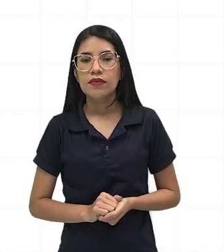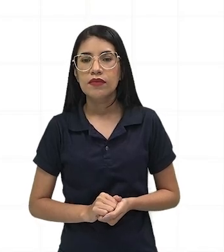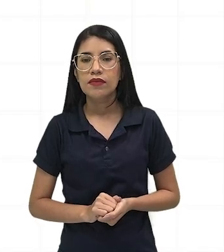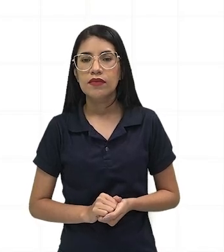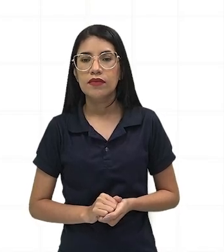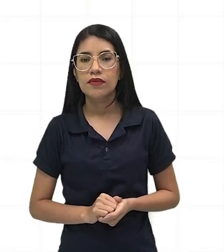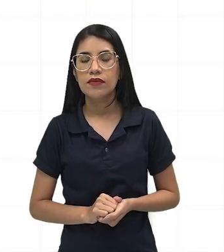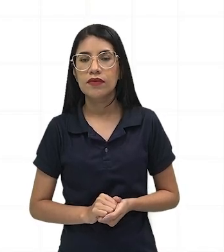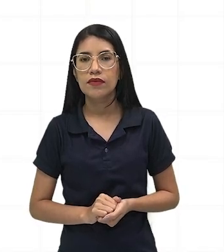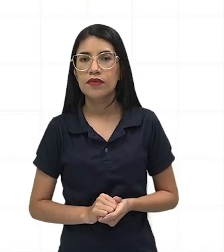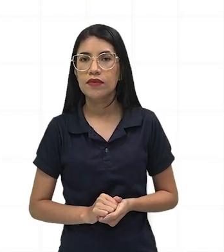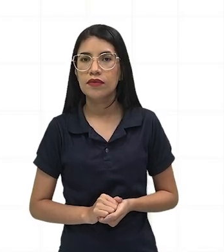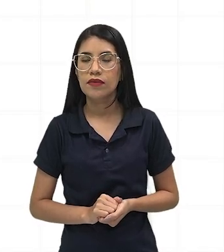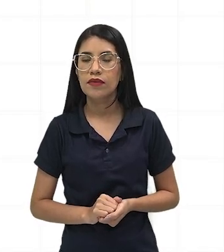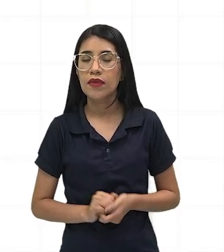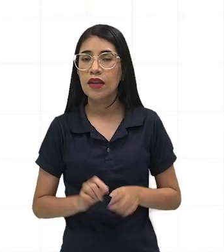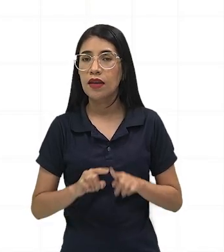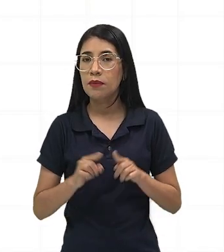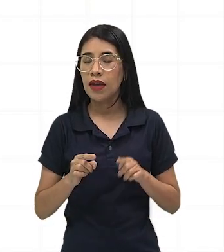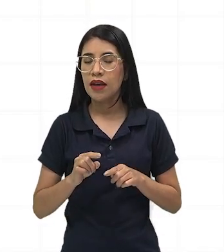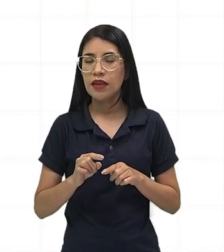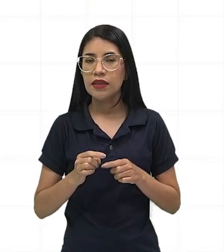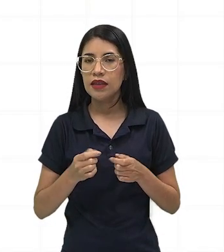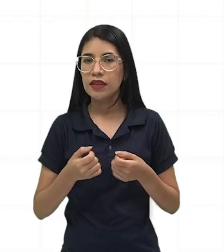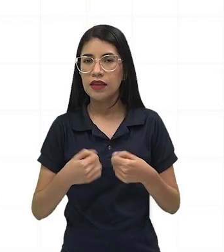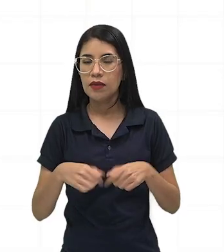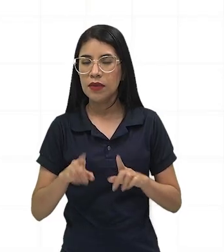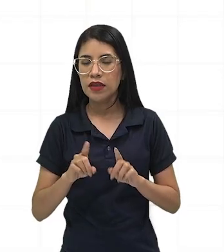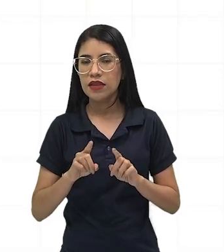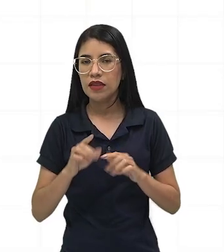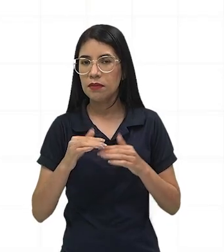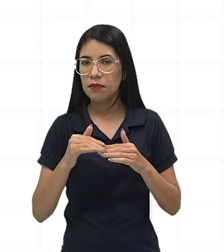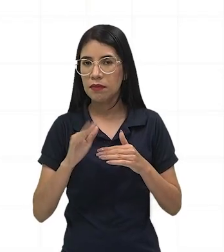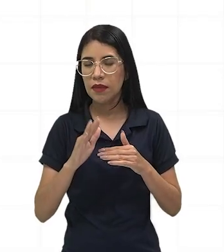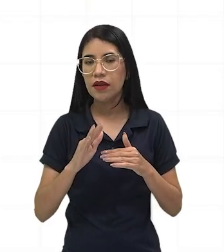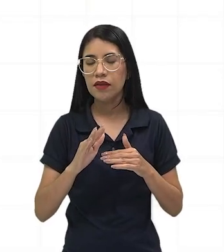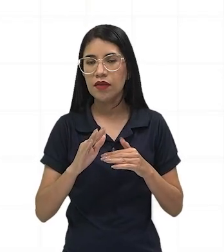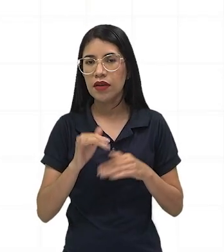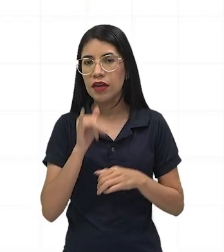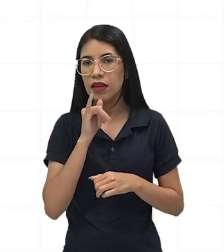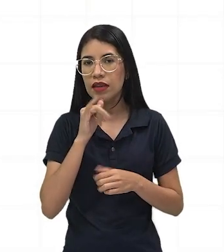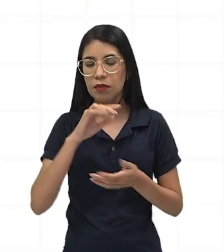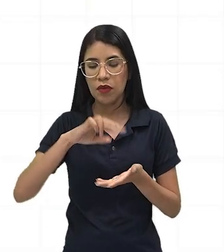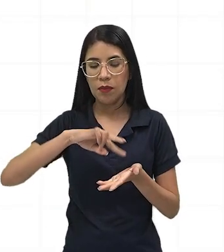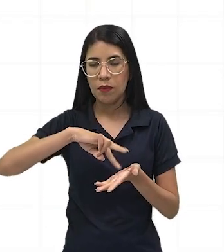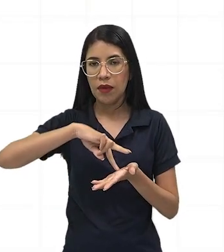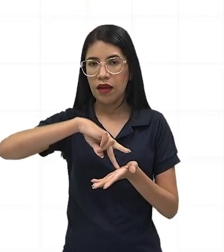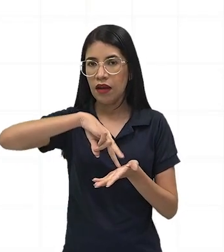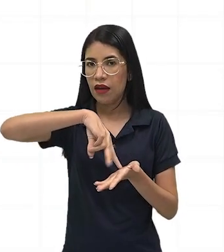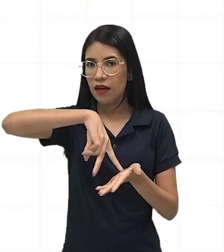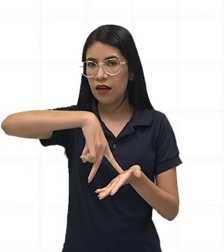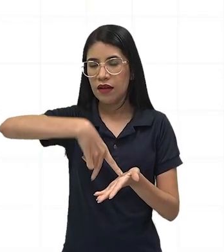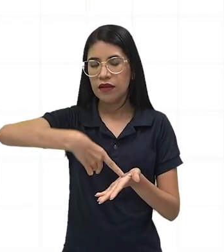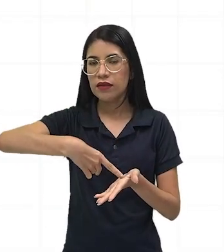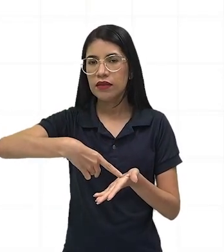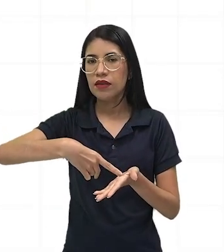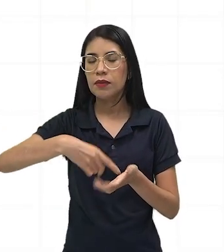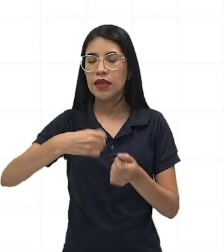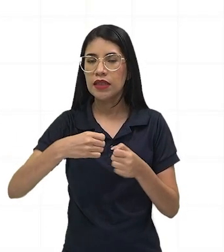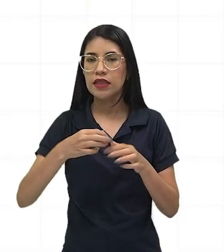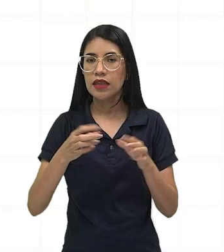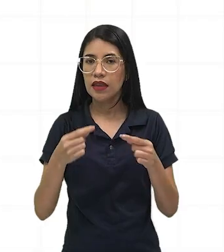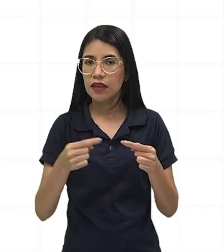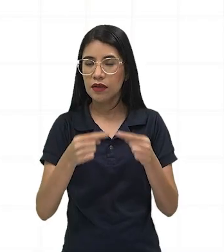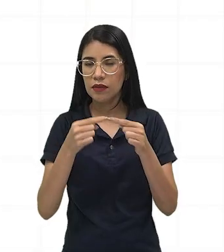Mas que não seja maior que o próprio segmento, tá? Então eu não posso abrir ali o meu compasso maior do que o